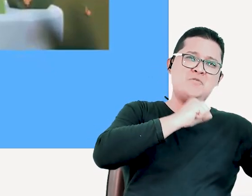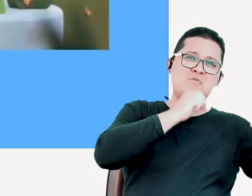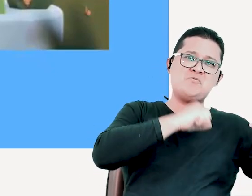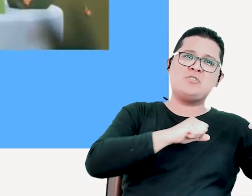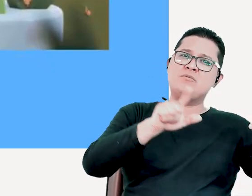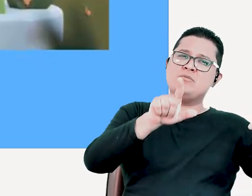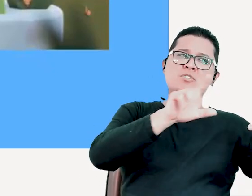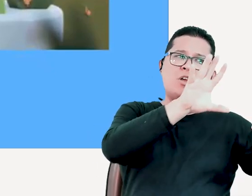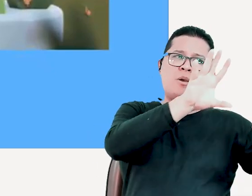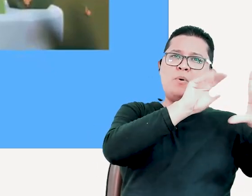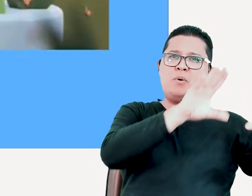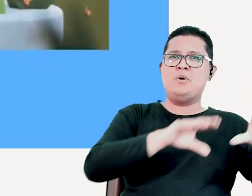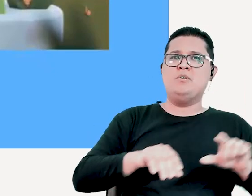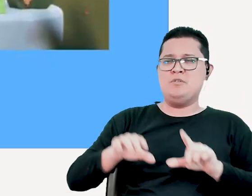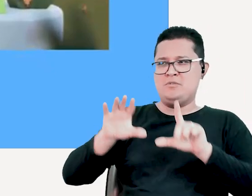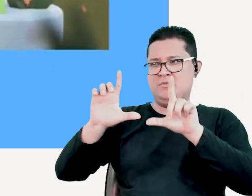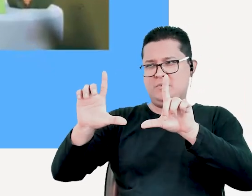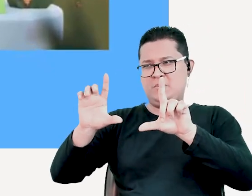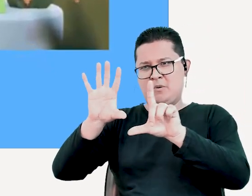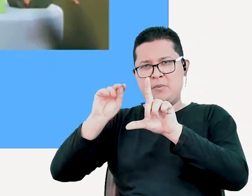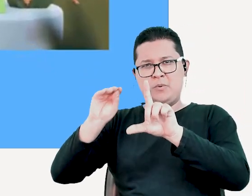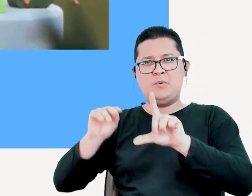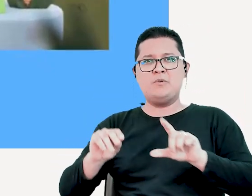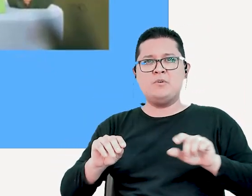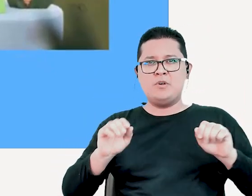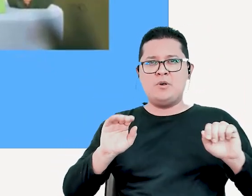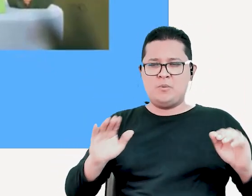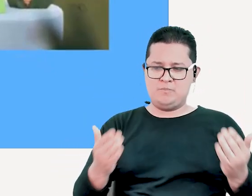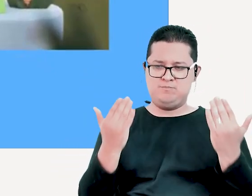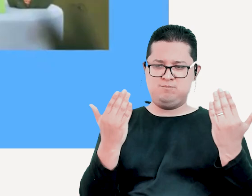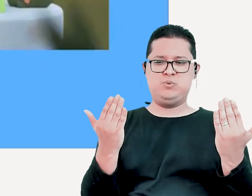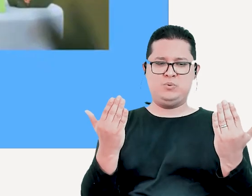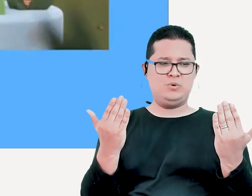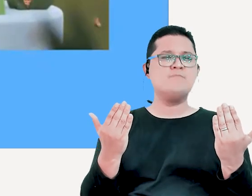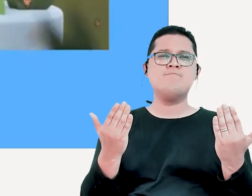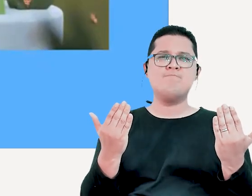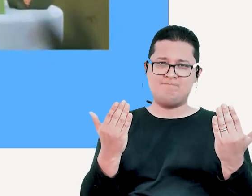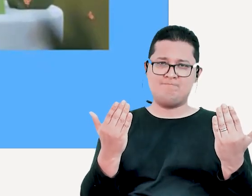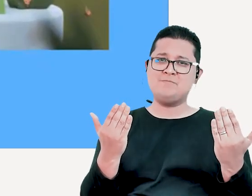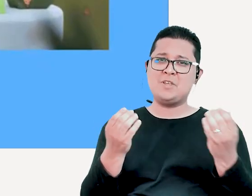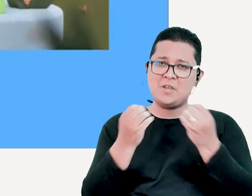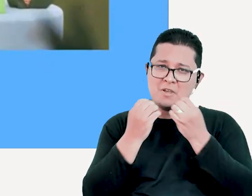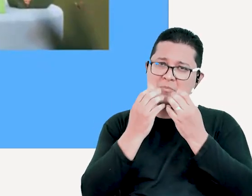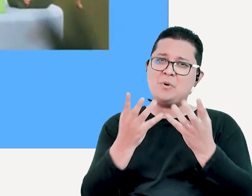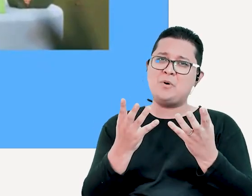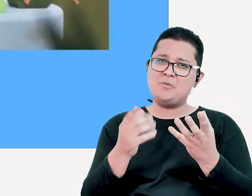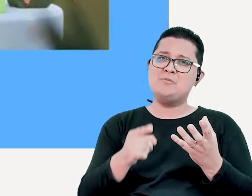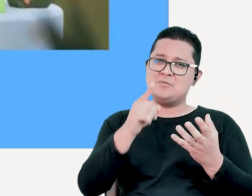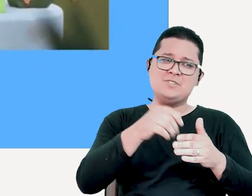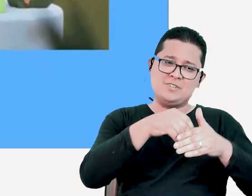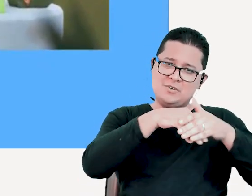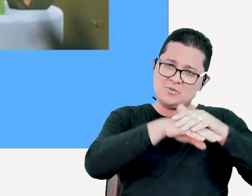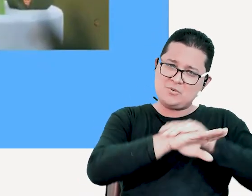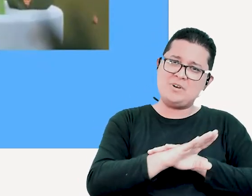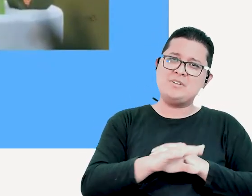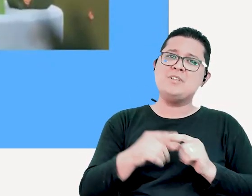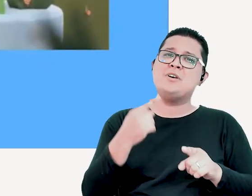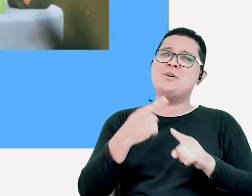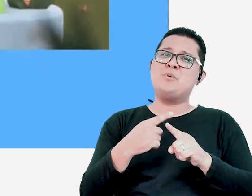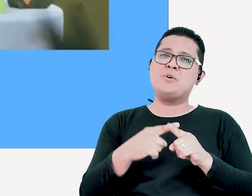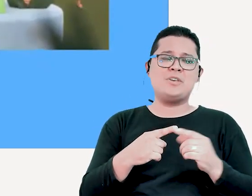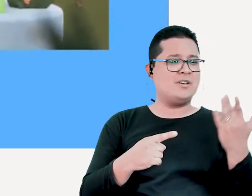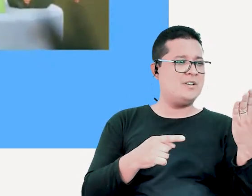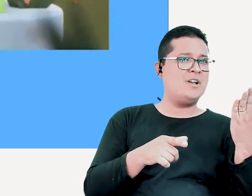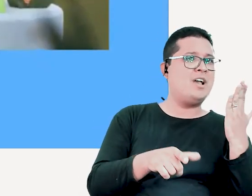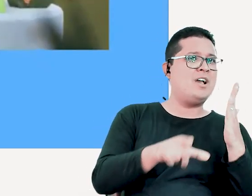catalogar esses documentos, também pegue algumas telas do produto para você fazer um antes e depois.